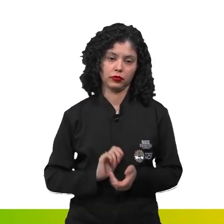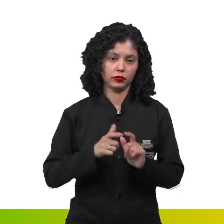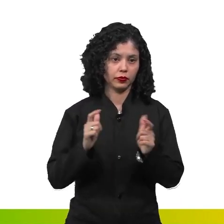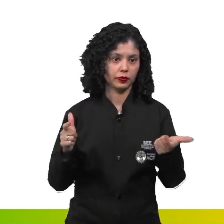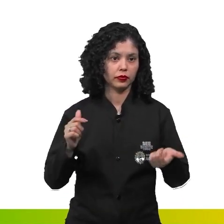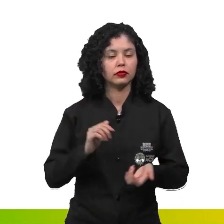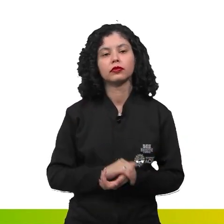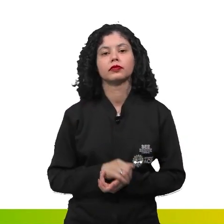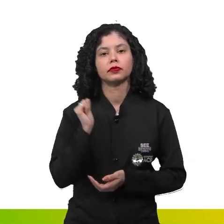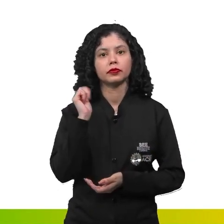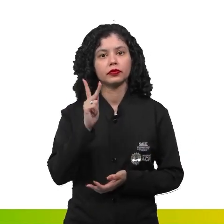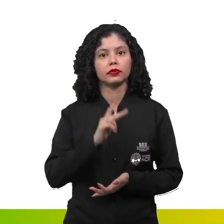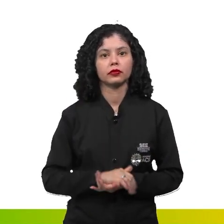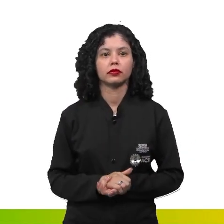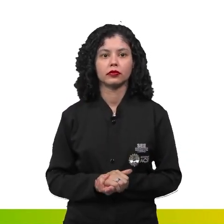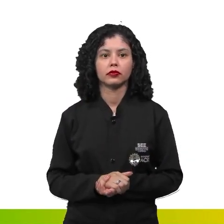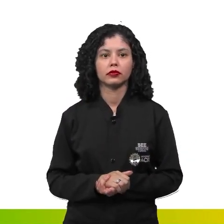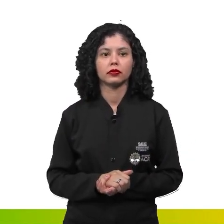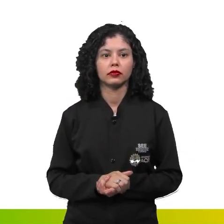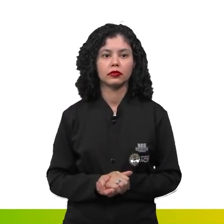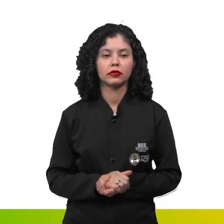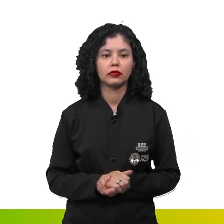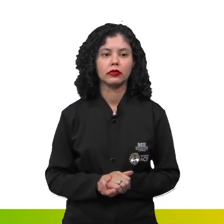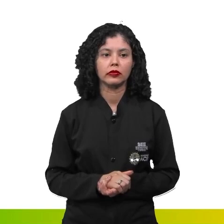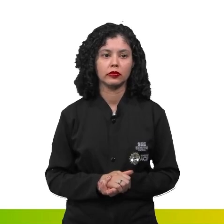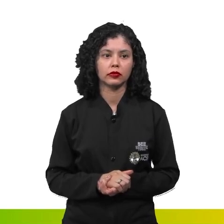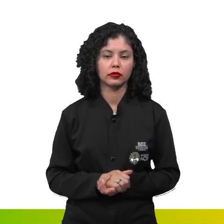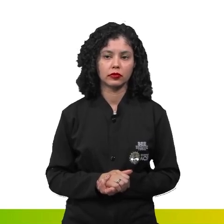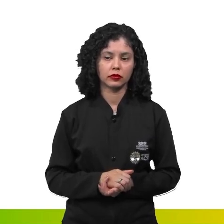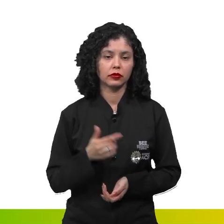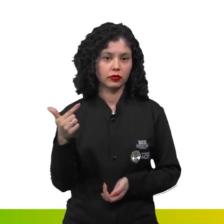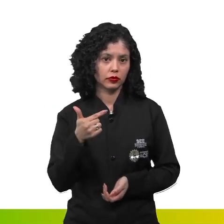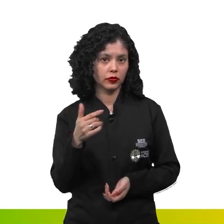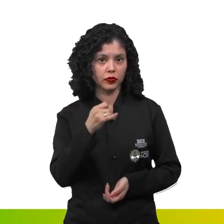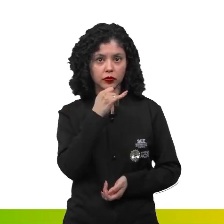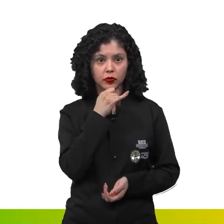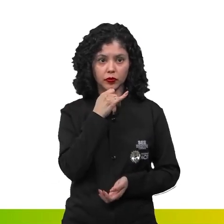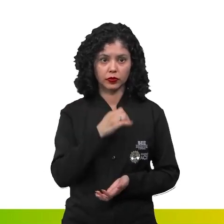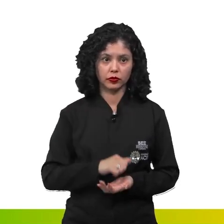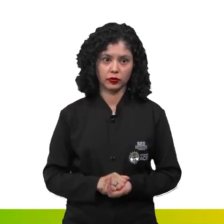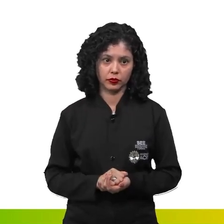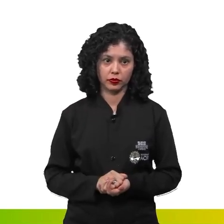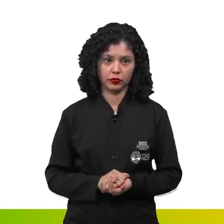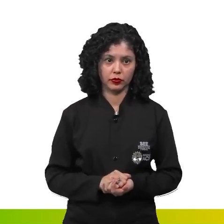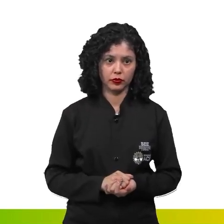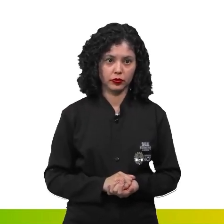maior, ok? Vamos ao segundo exemplo.